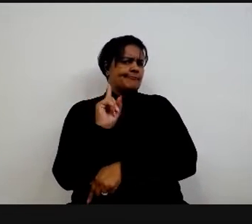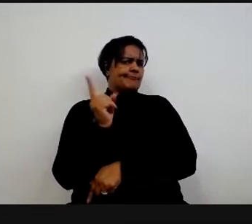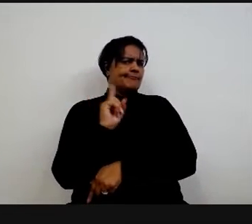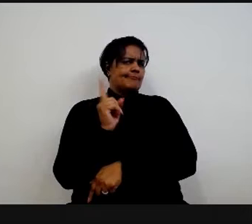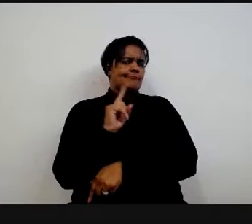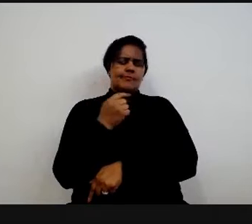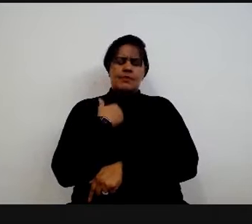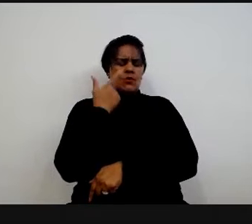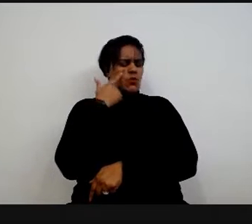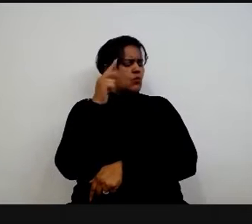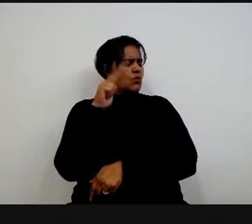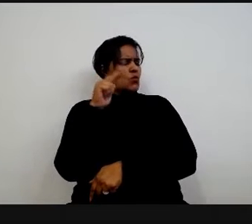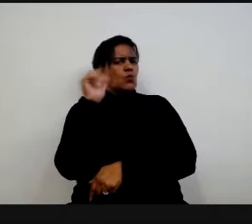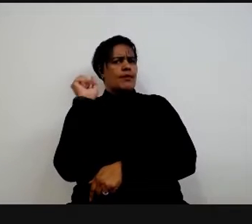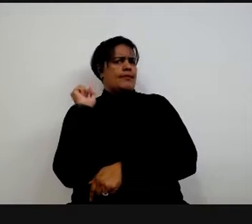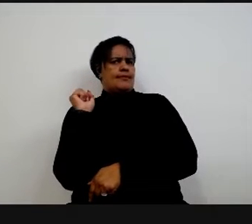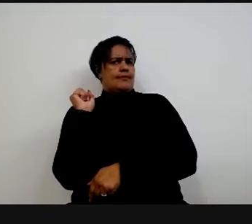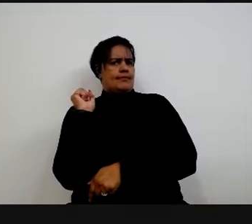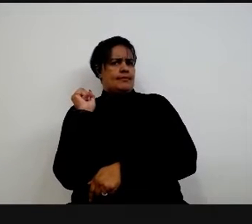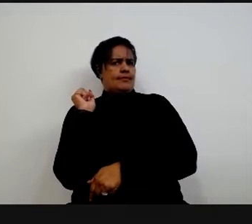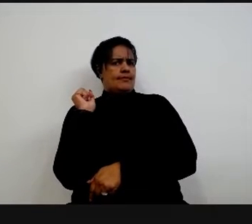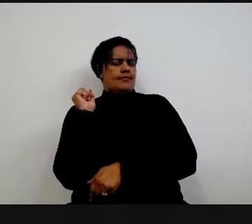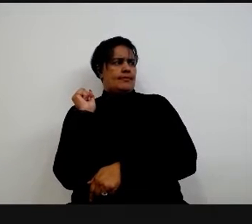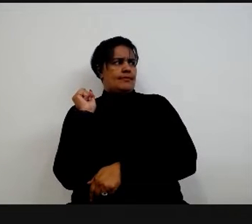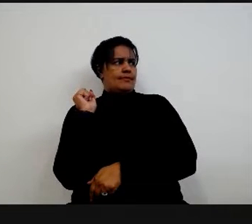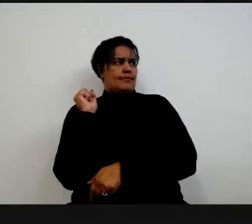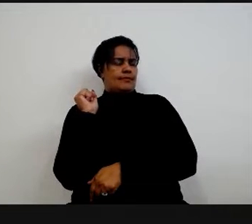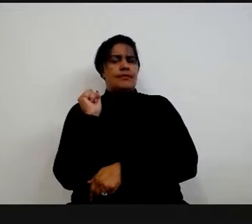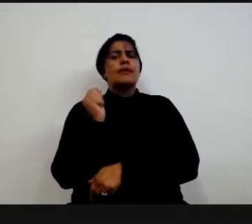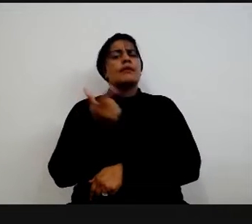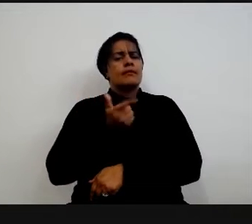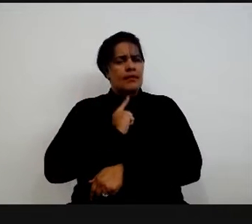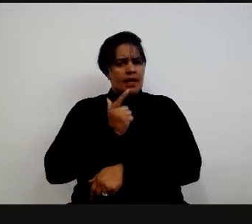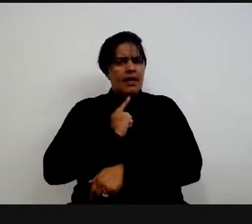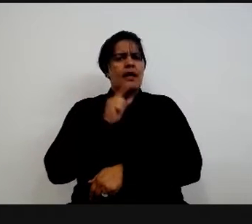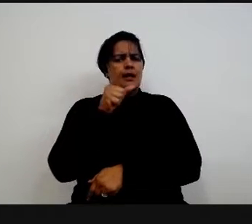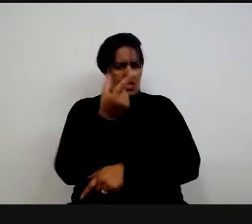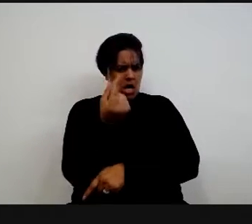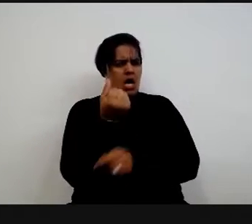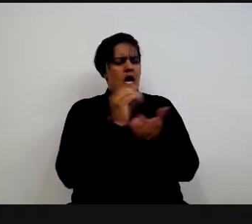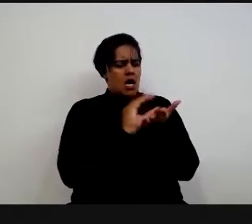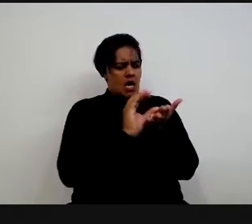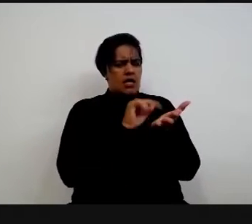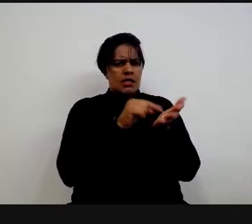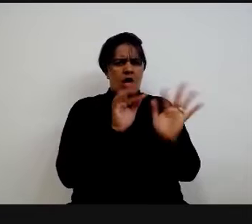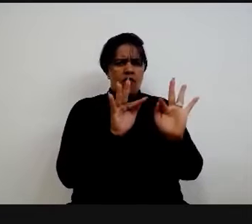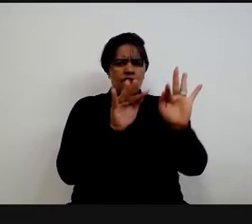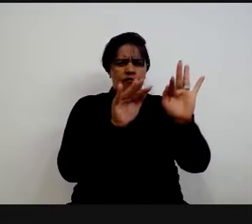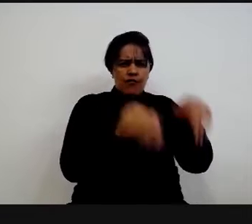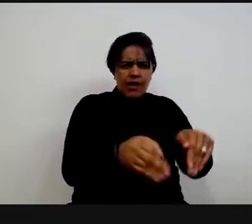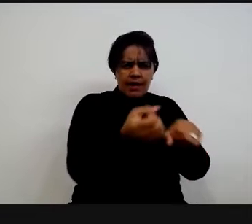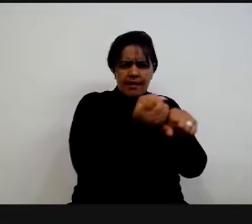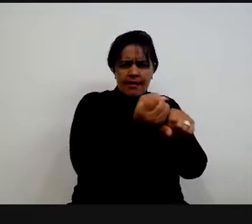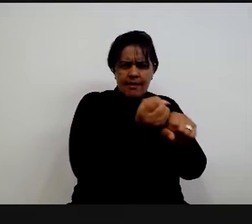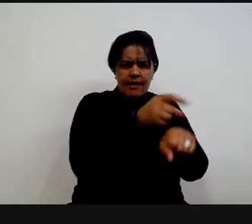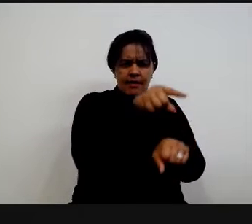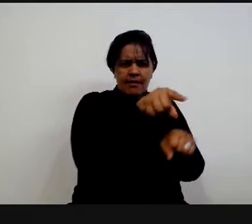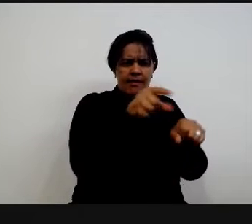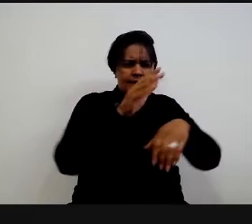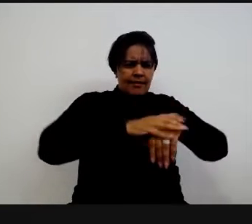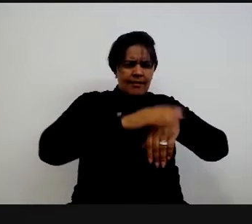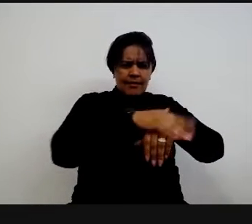Eu nunca vi um orçamento que não chegasse no final do ano e a Câmara Municipal